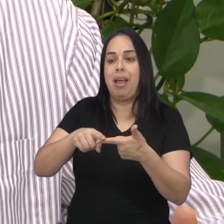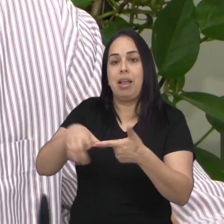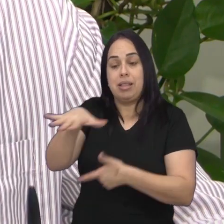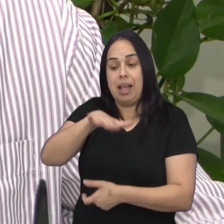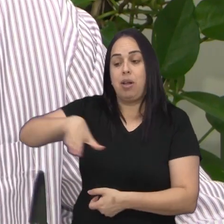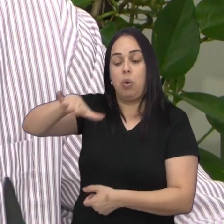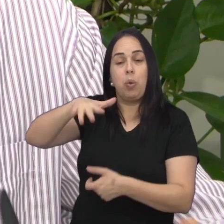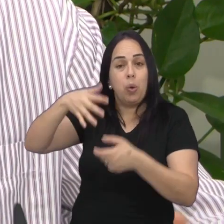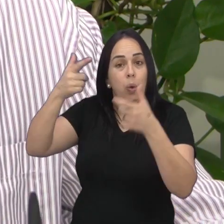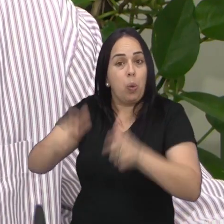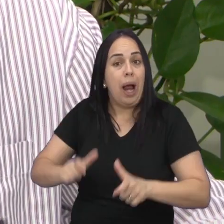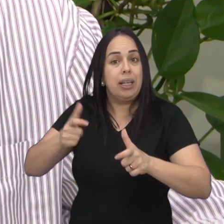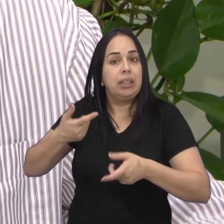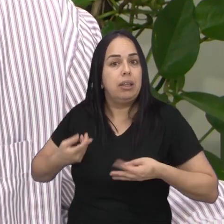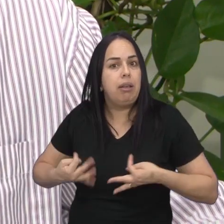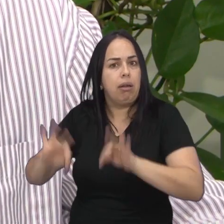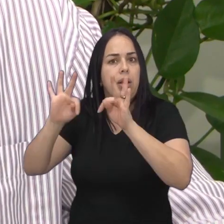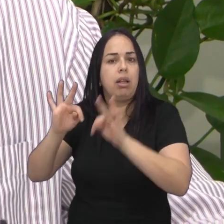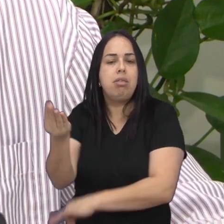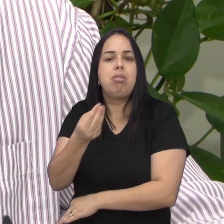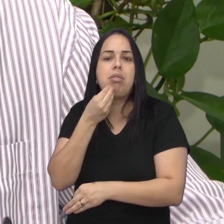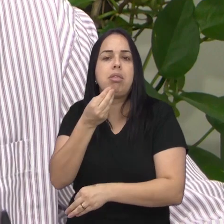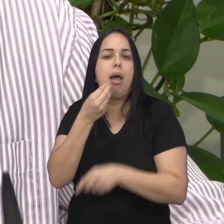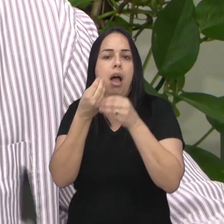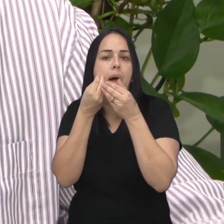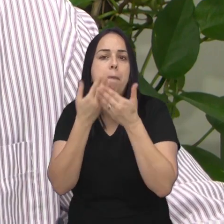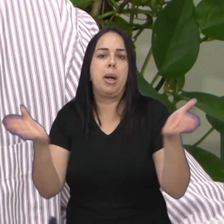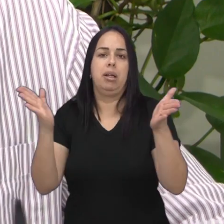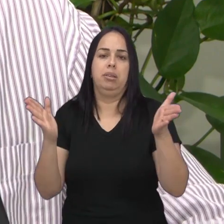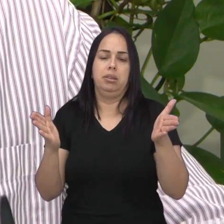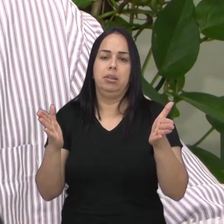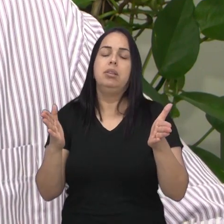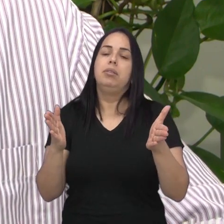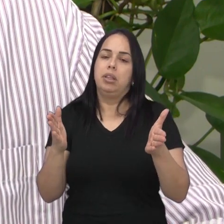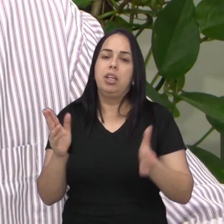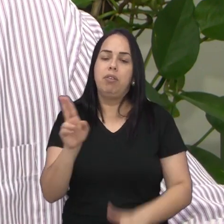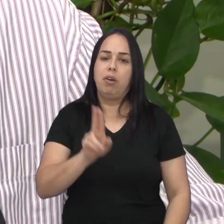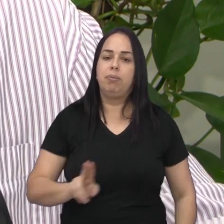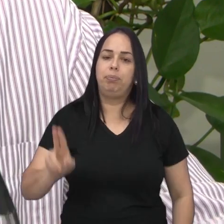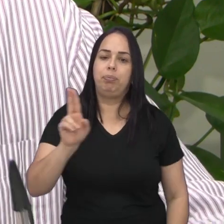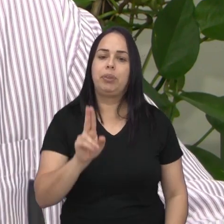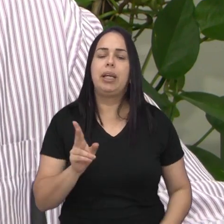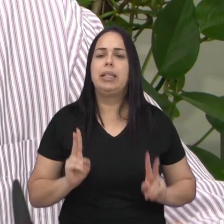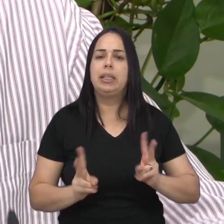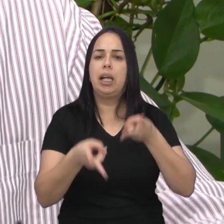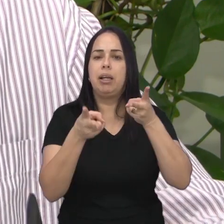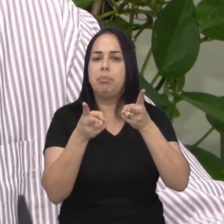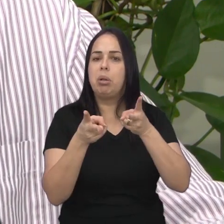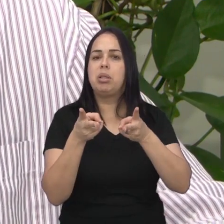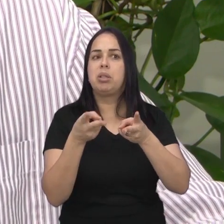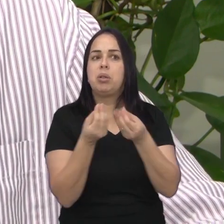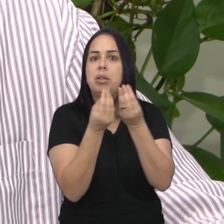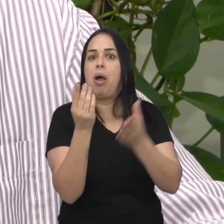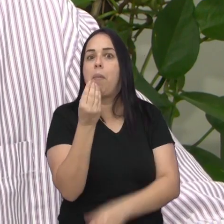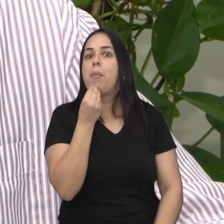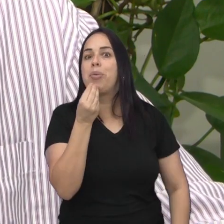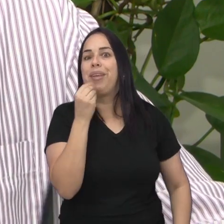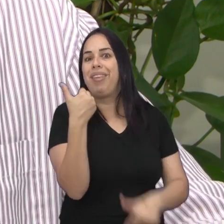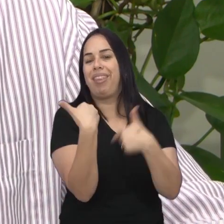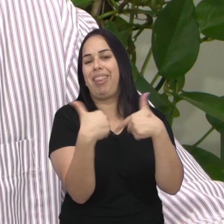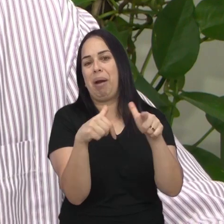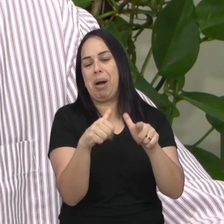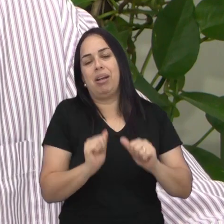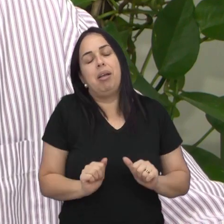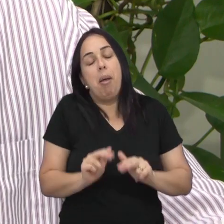mais tecnológica, uma cidade que realmente abre espaço para que, através da tecnologia, a gente também esteja gerando mais